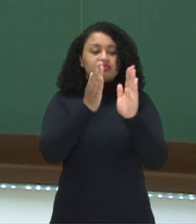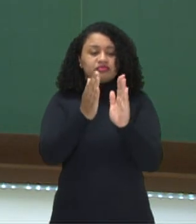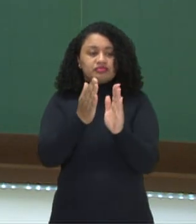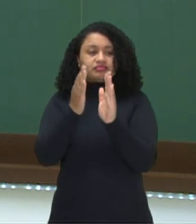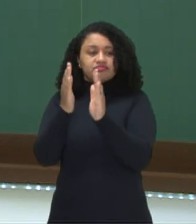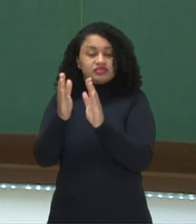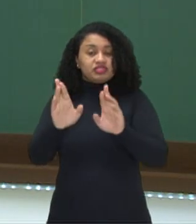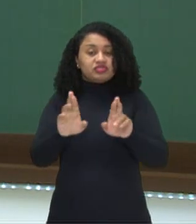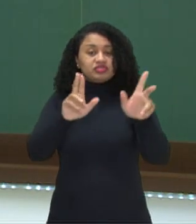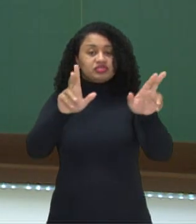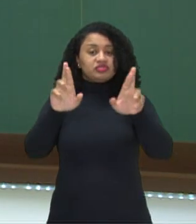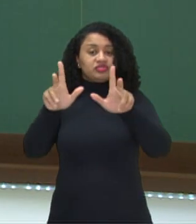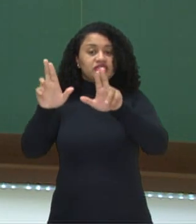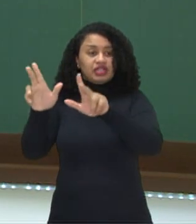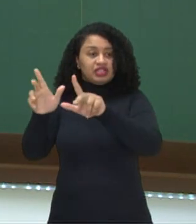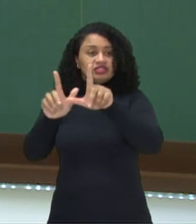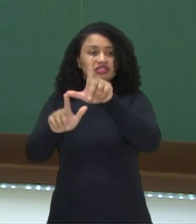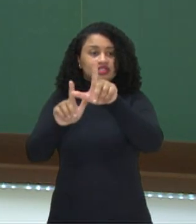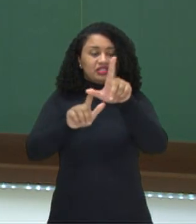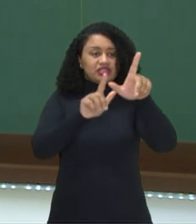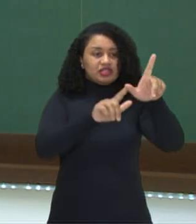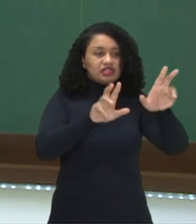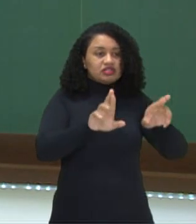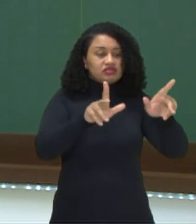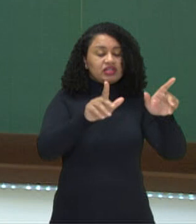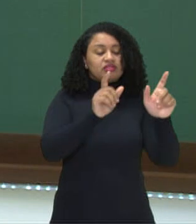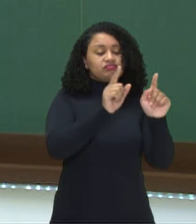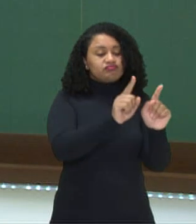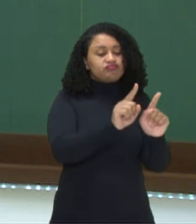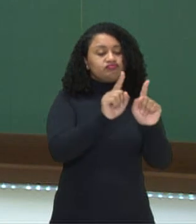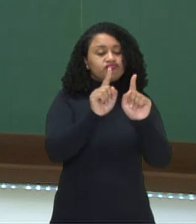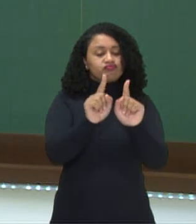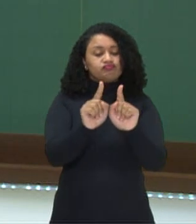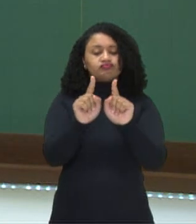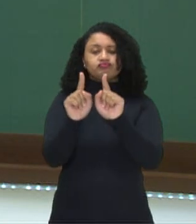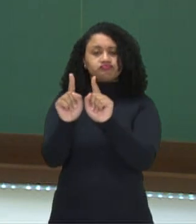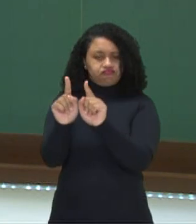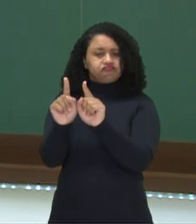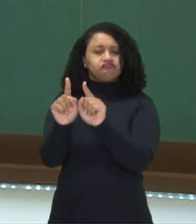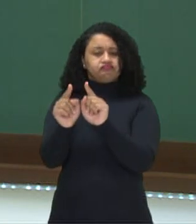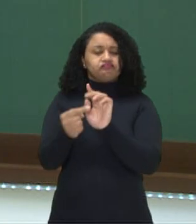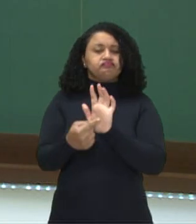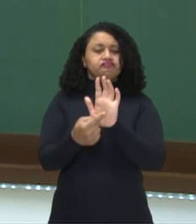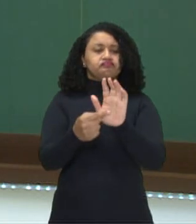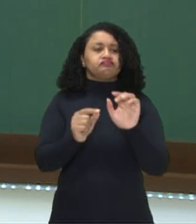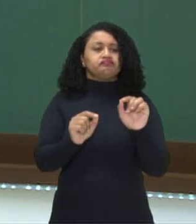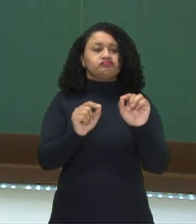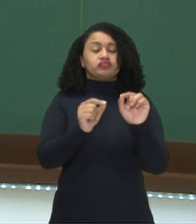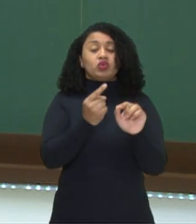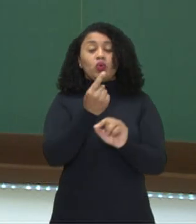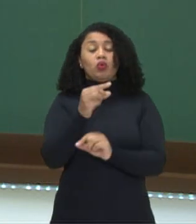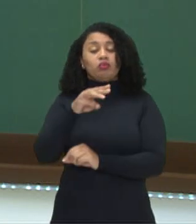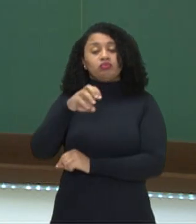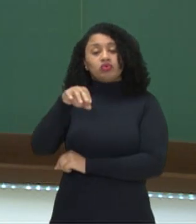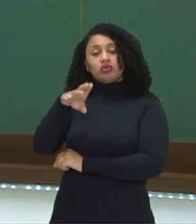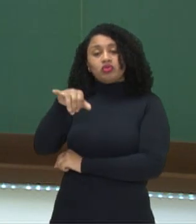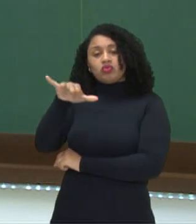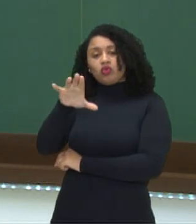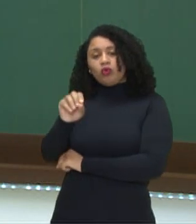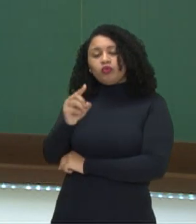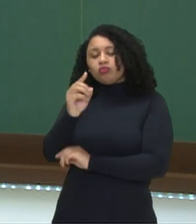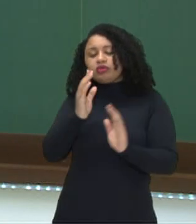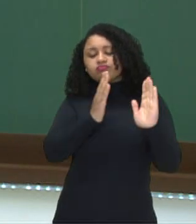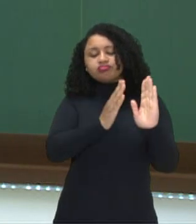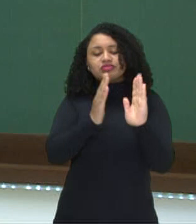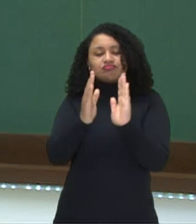literais diferentes? Tá? Então, cada parte literal representa um monômio, uma caixinha, um